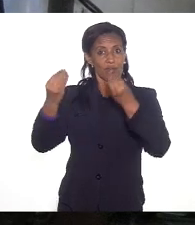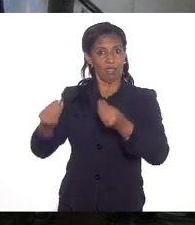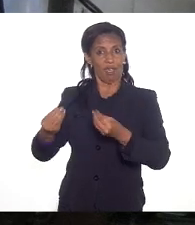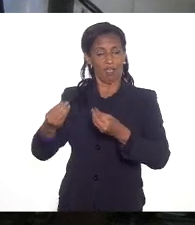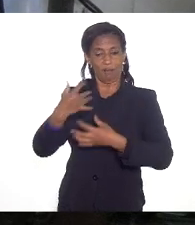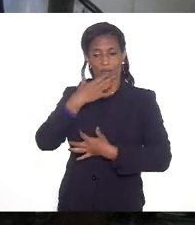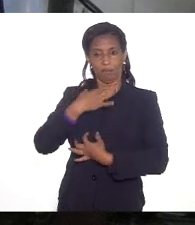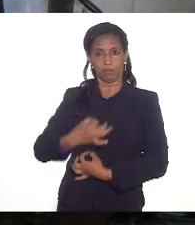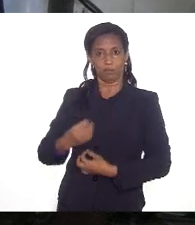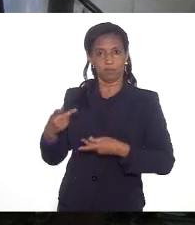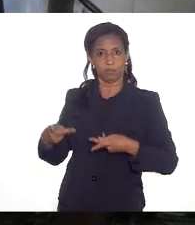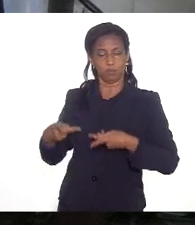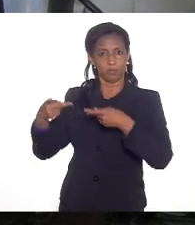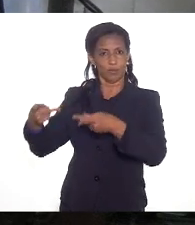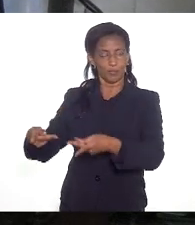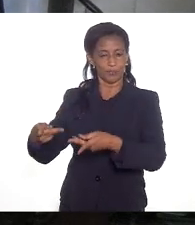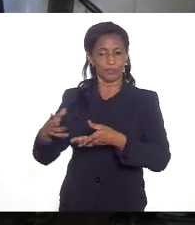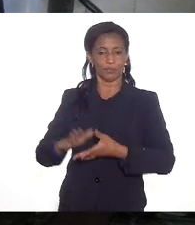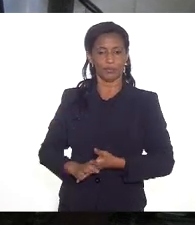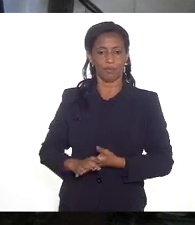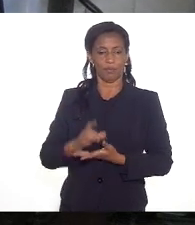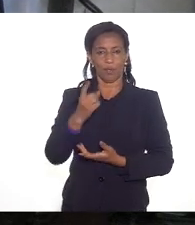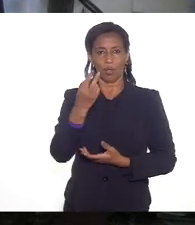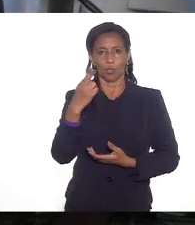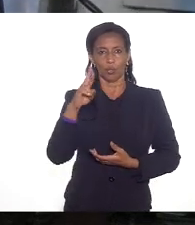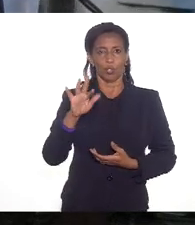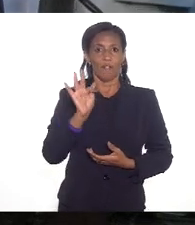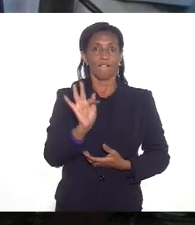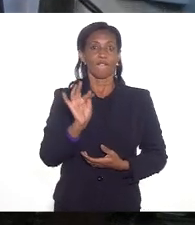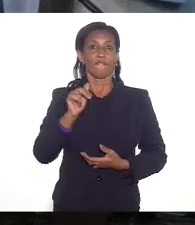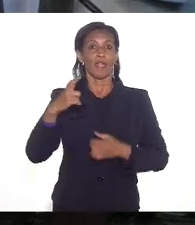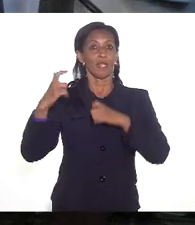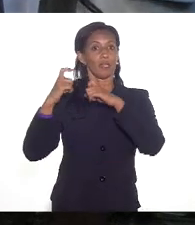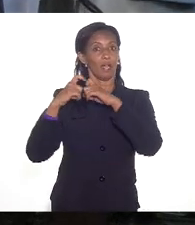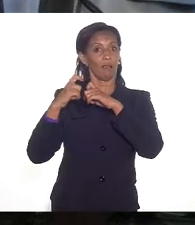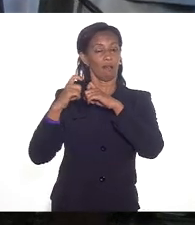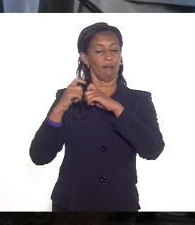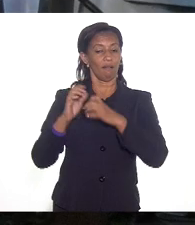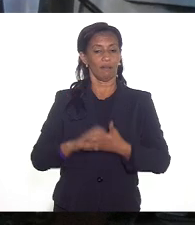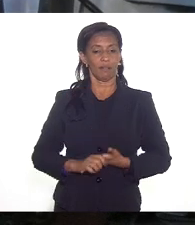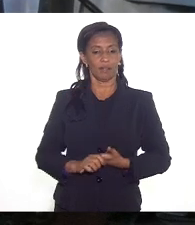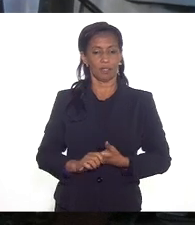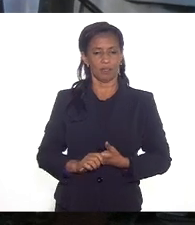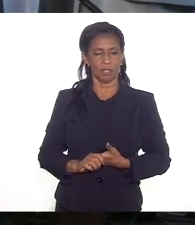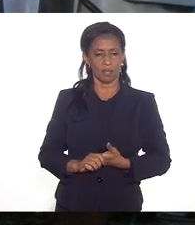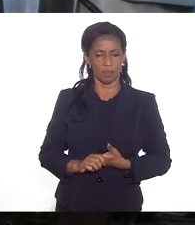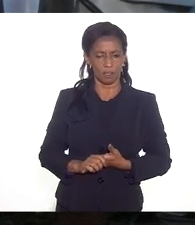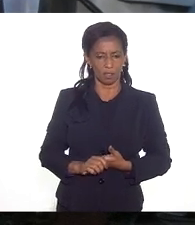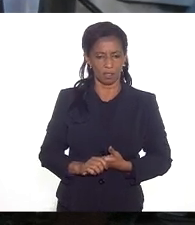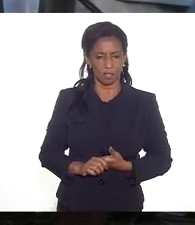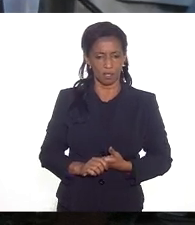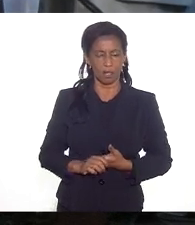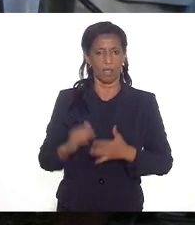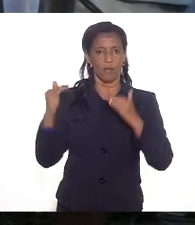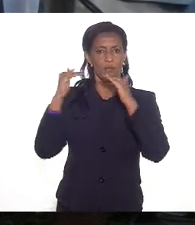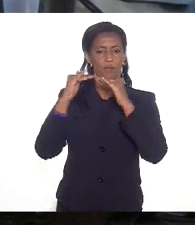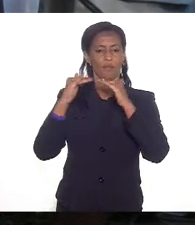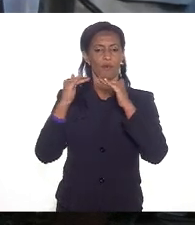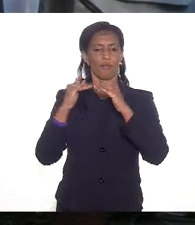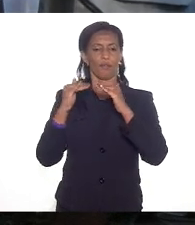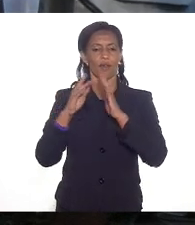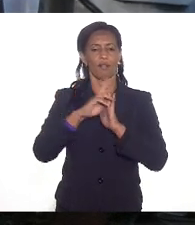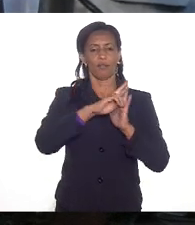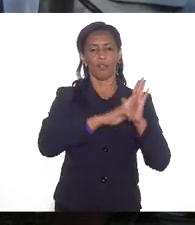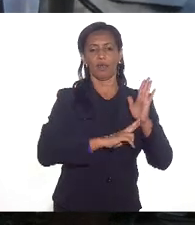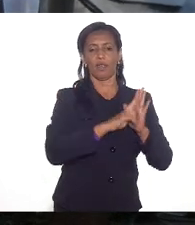remédio do Estado do Rio de Janeiro a justiça uma senhora Doutora Fernanda Santos Fernandes da comissão de normas internas e proposições externas favorável o